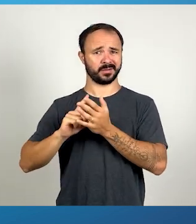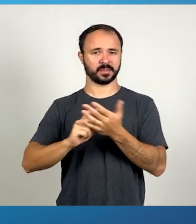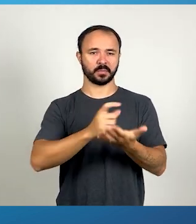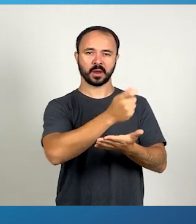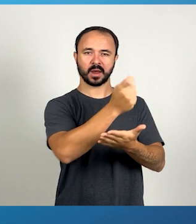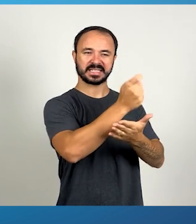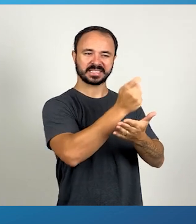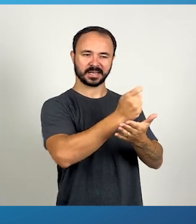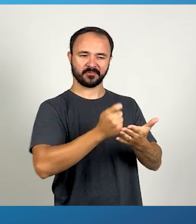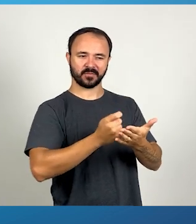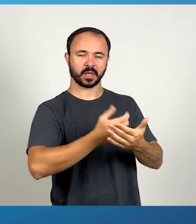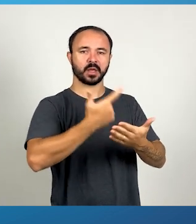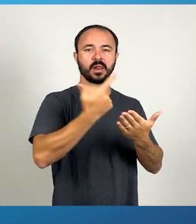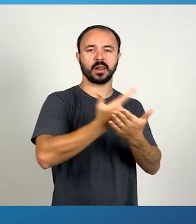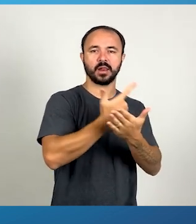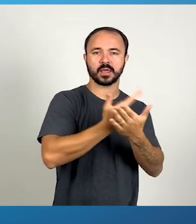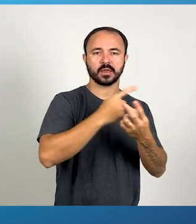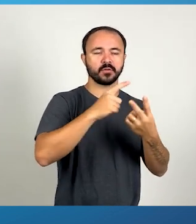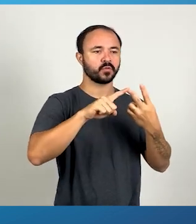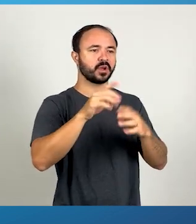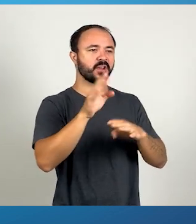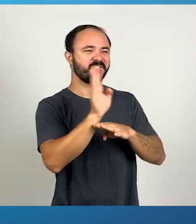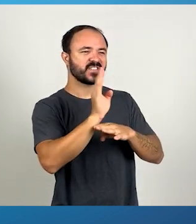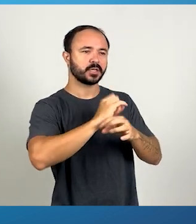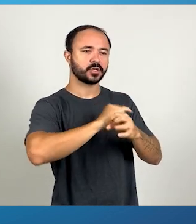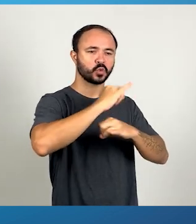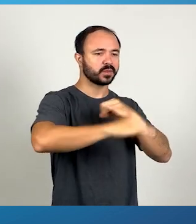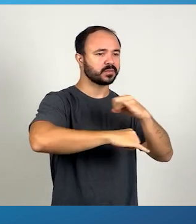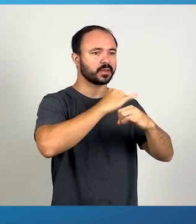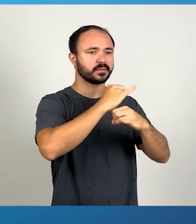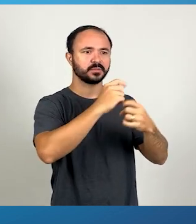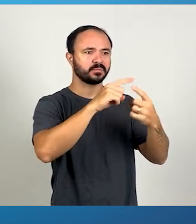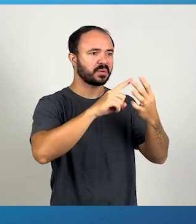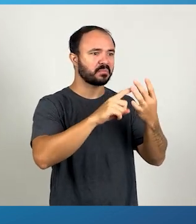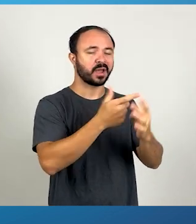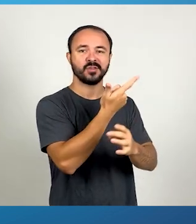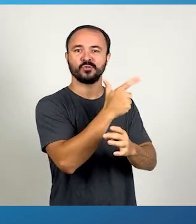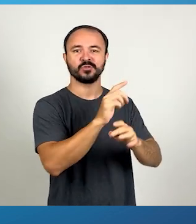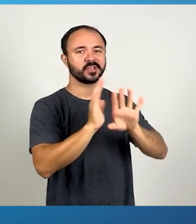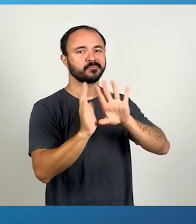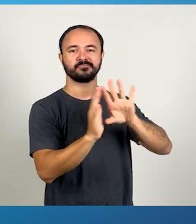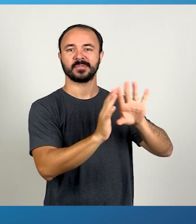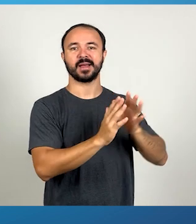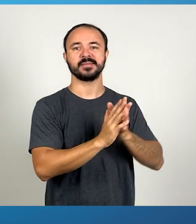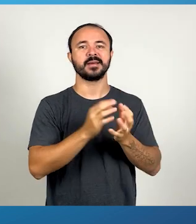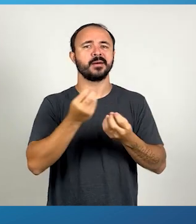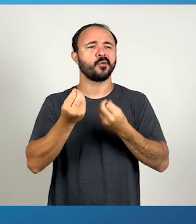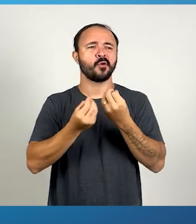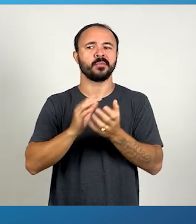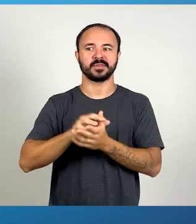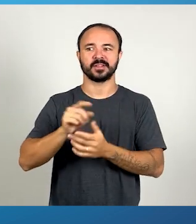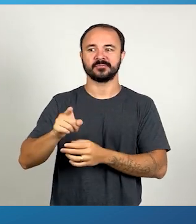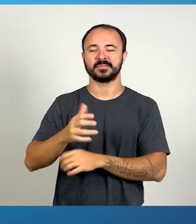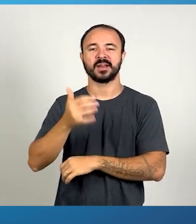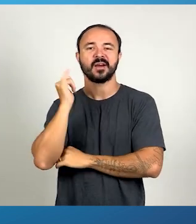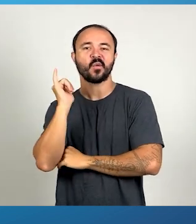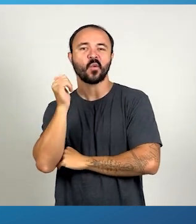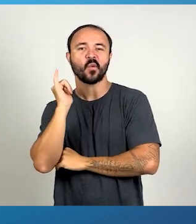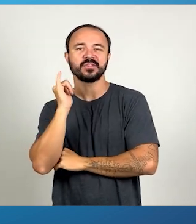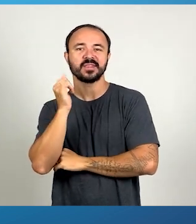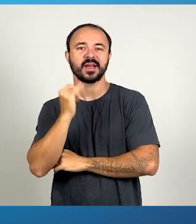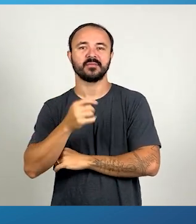os vídeos, a internet, as histórias eram contadas de vó para